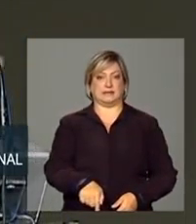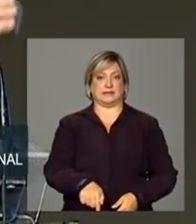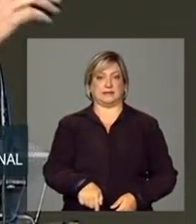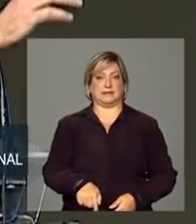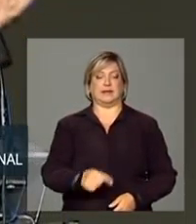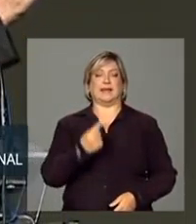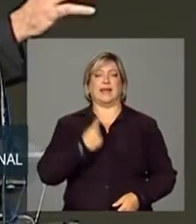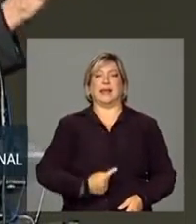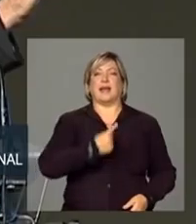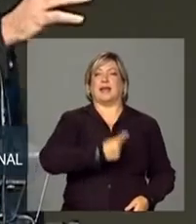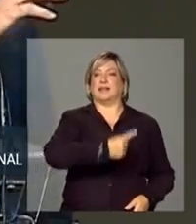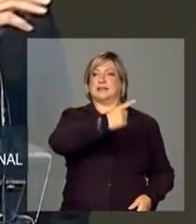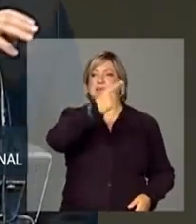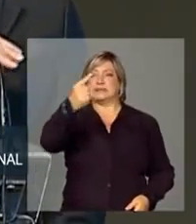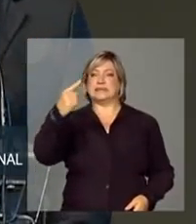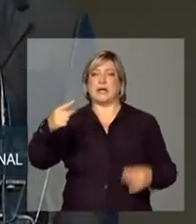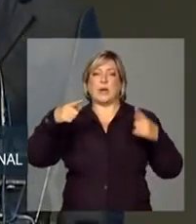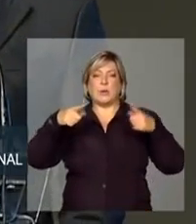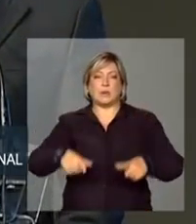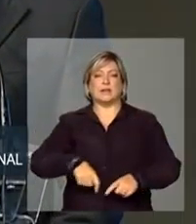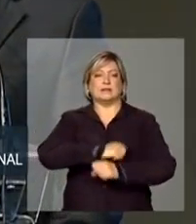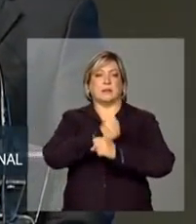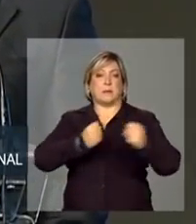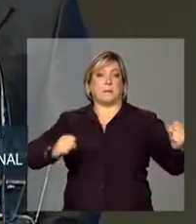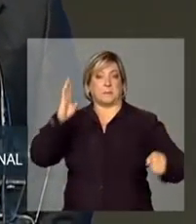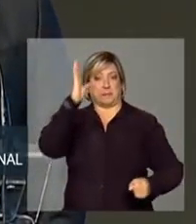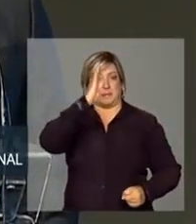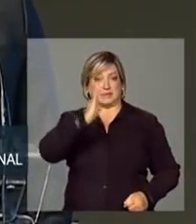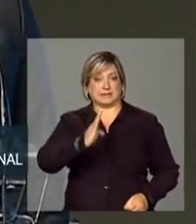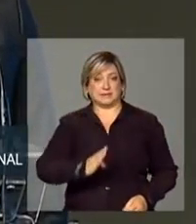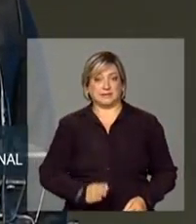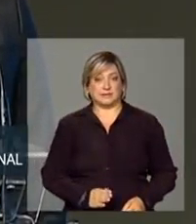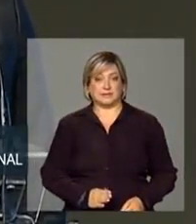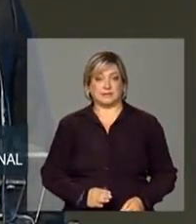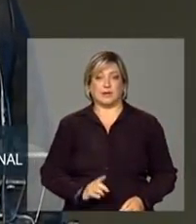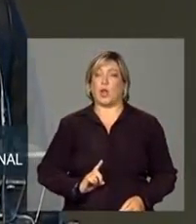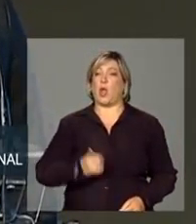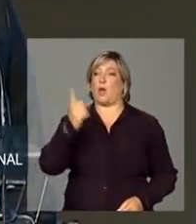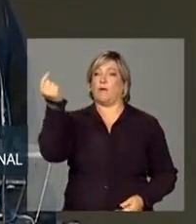ao longo desse encontro aqui em Brasília, com os